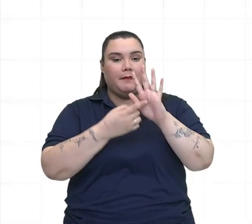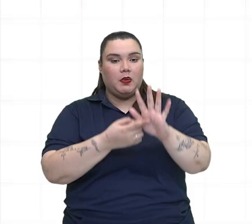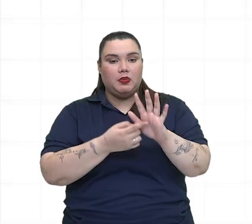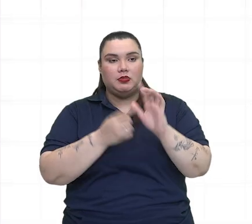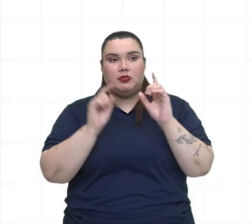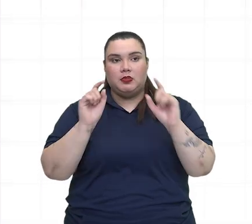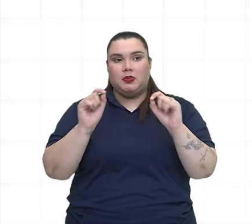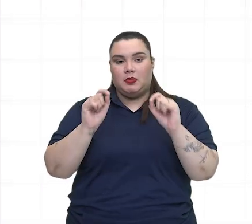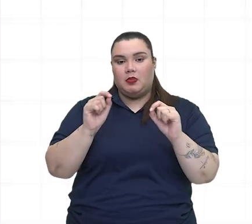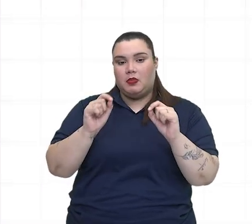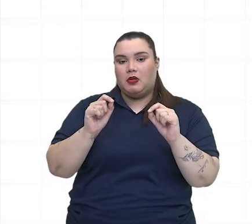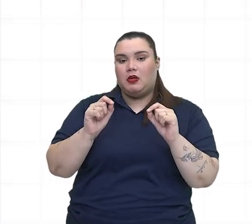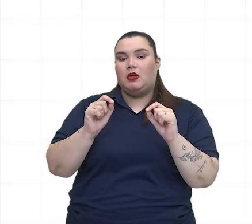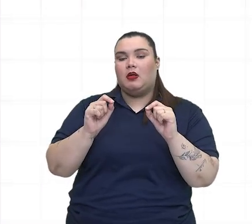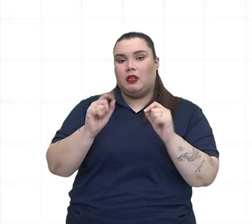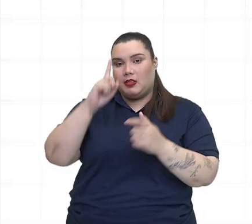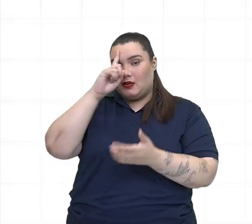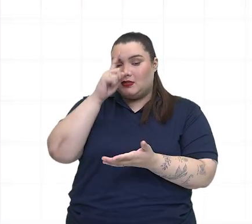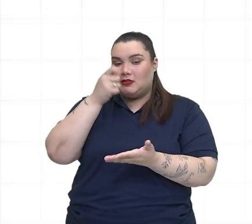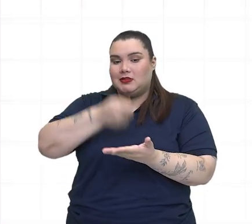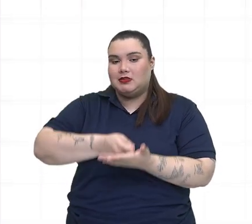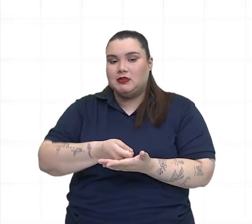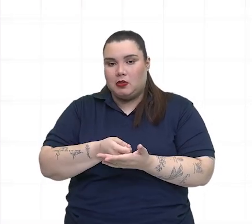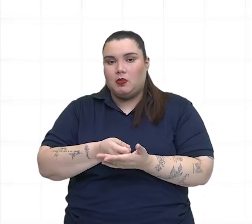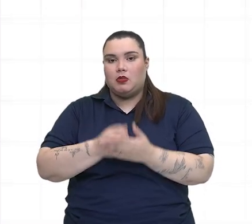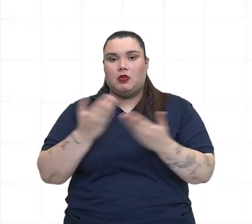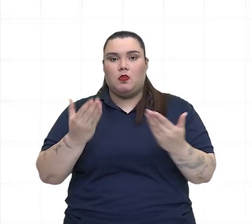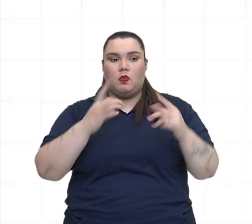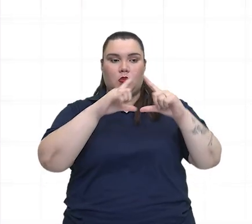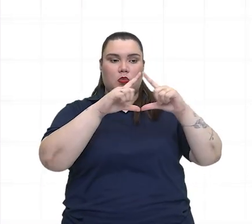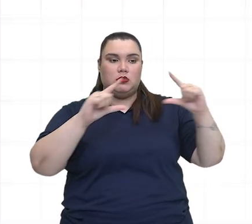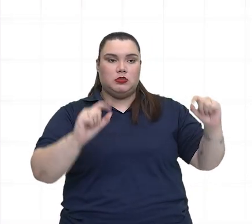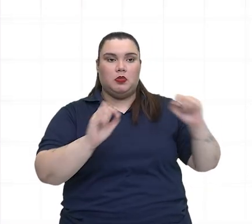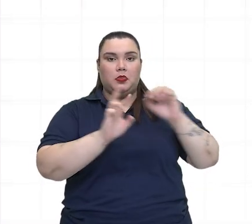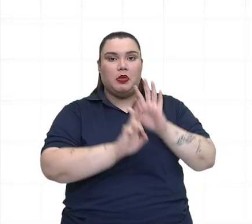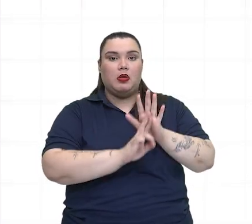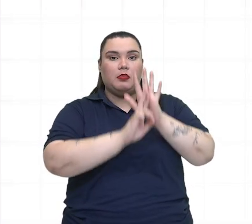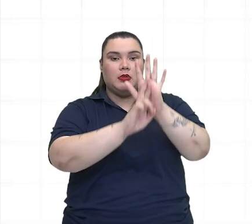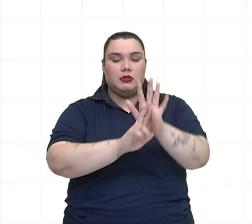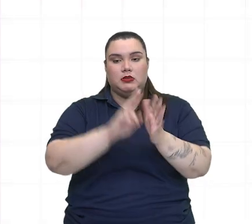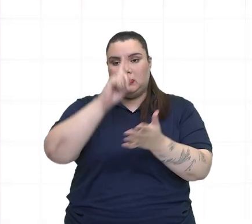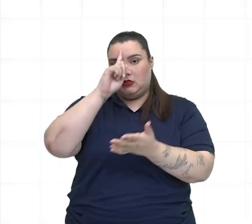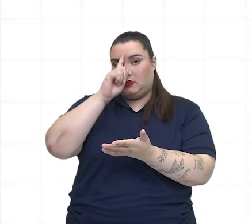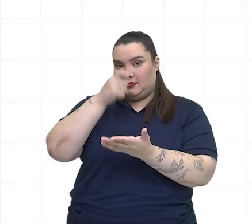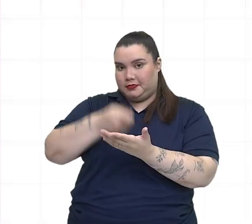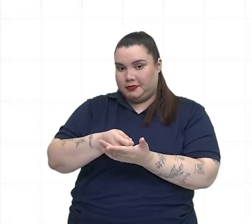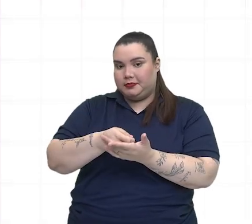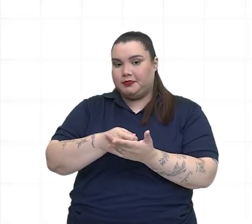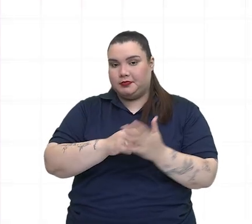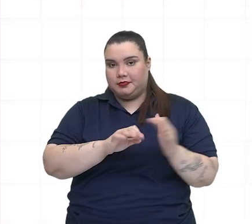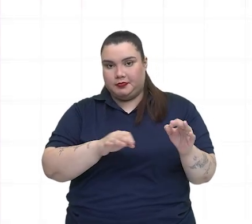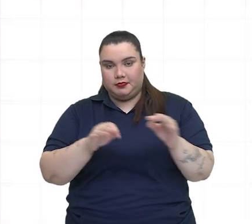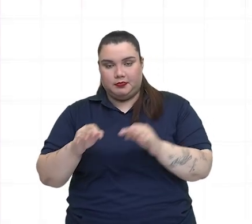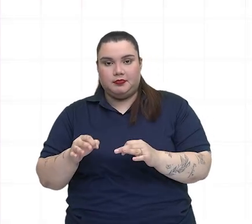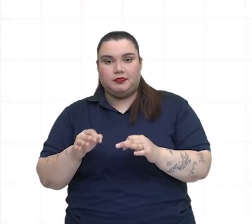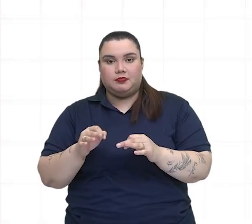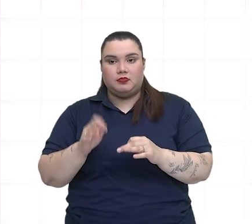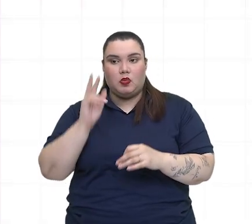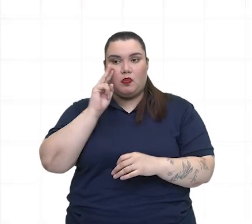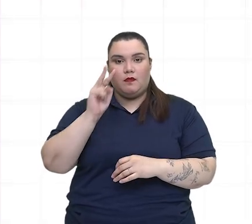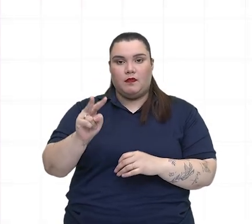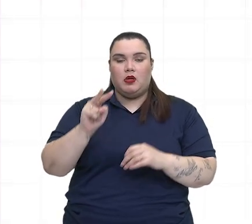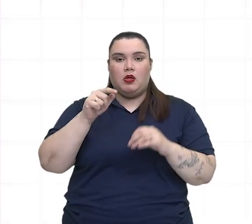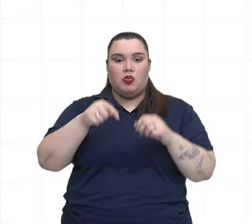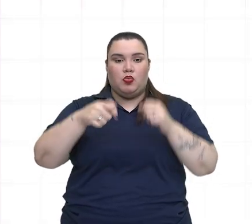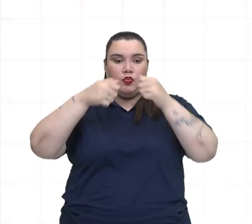uma decisão a ser tomada. Então, quando você observar o losango